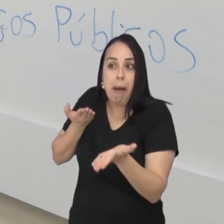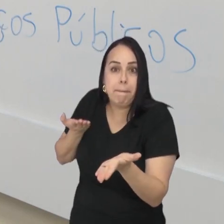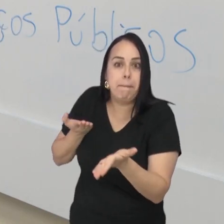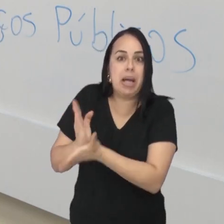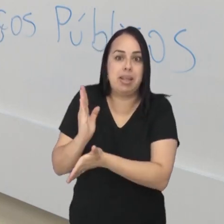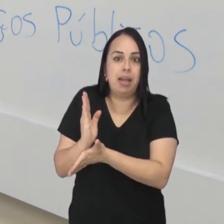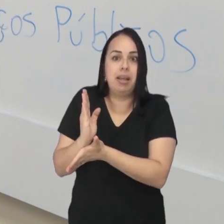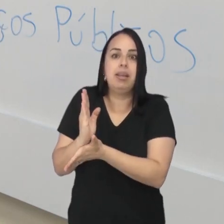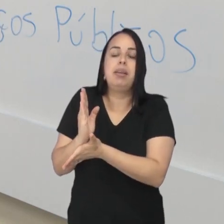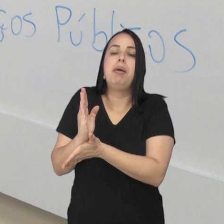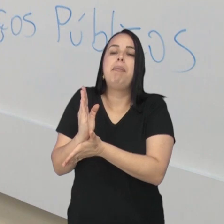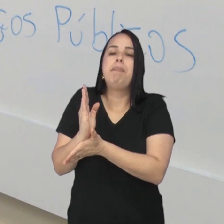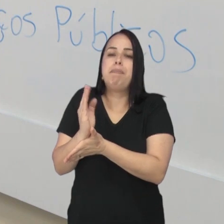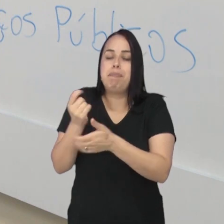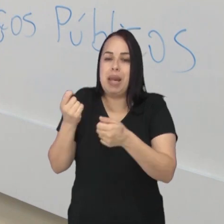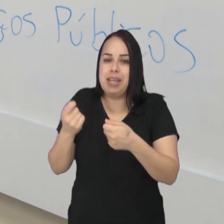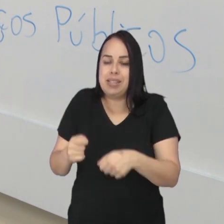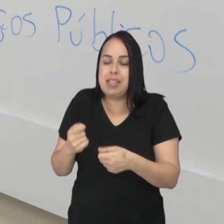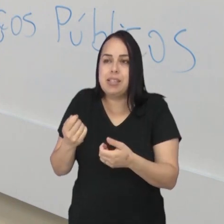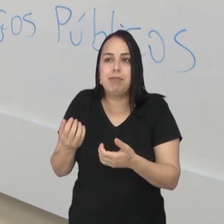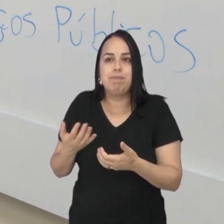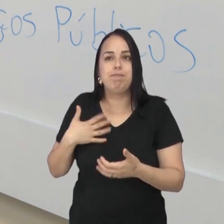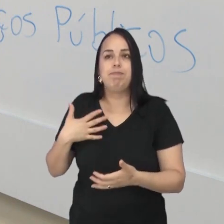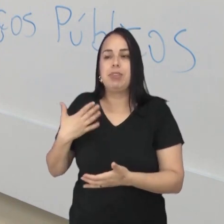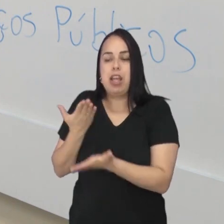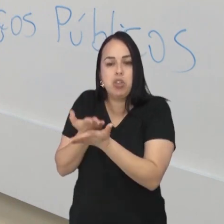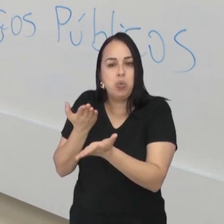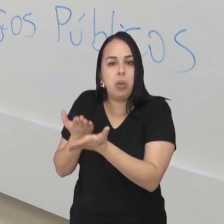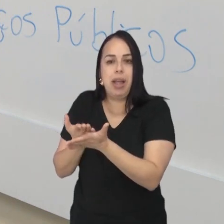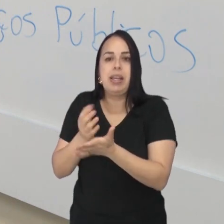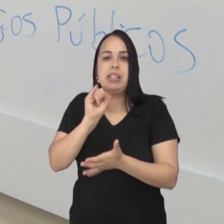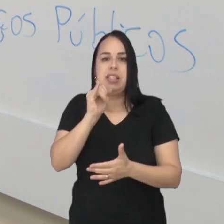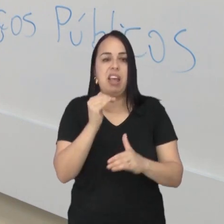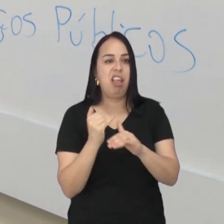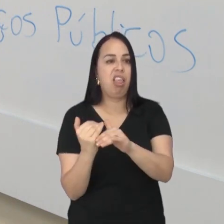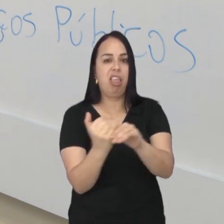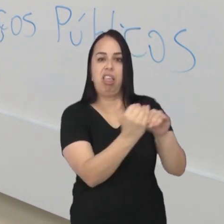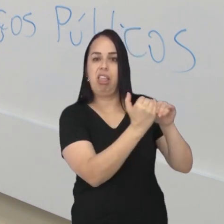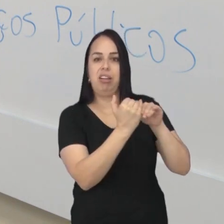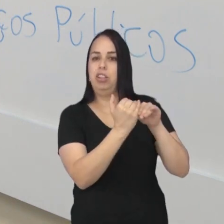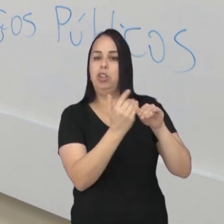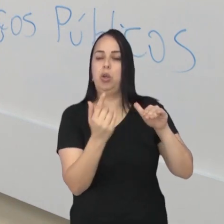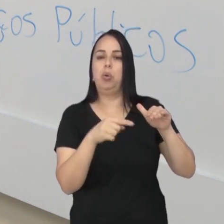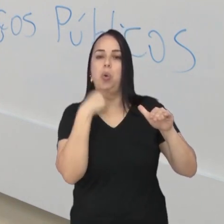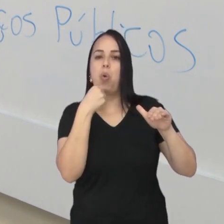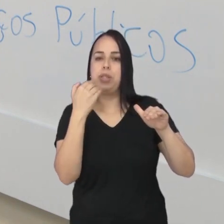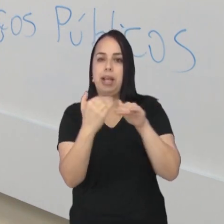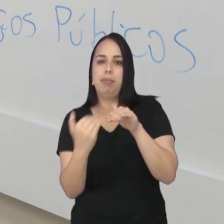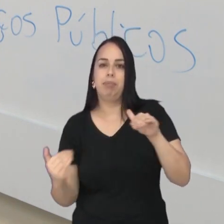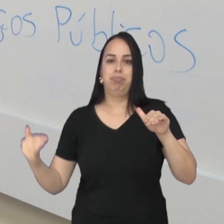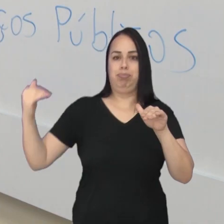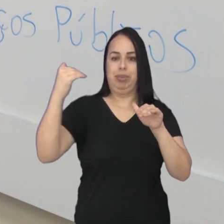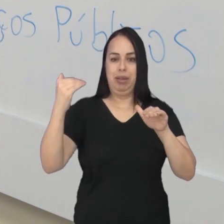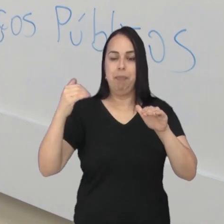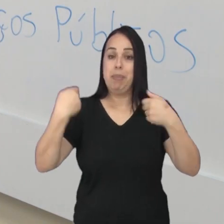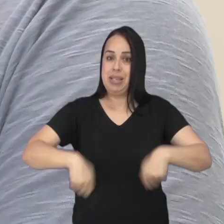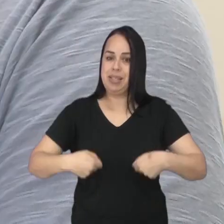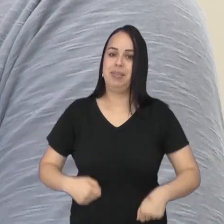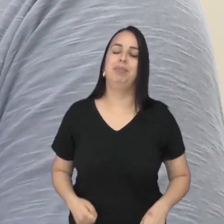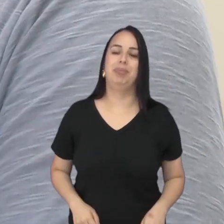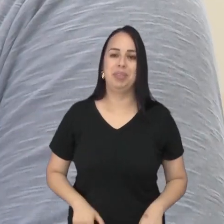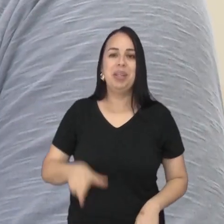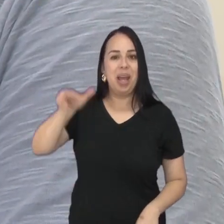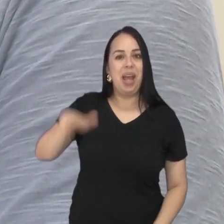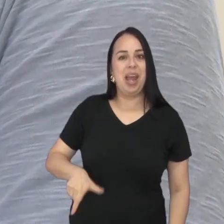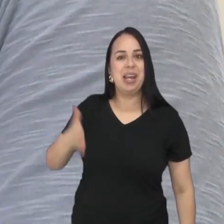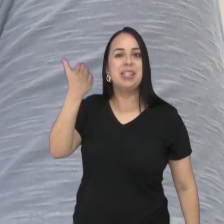para passar o concurseiro ele precisa daquele algo a mais, ficar acima da média. E isso significa mais esforço do que a média. O